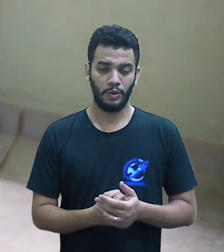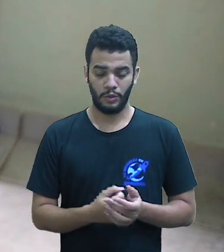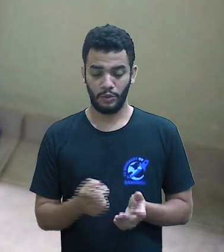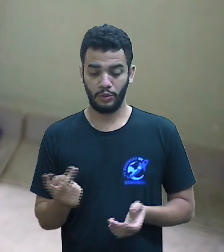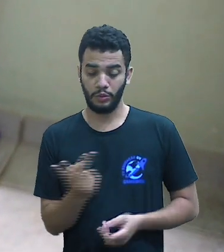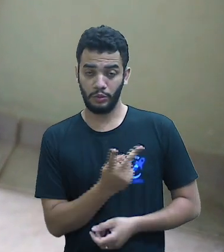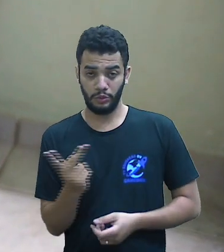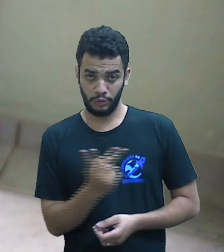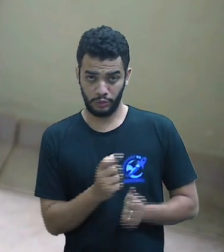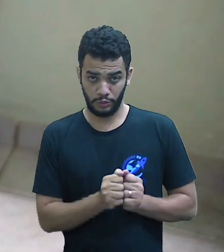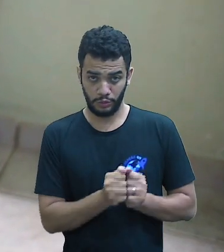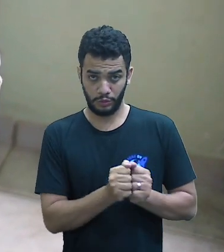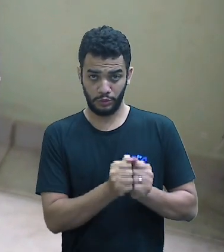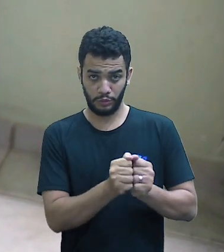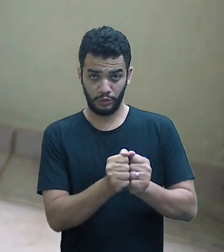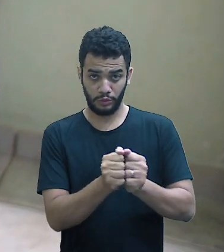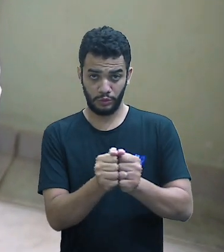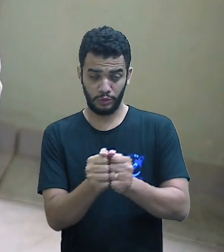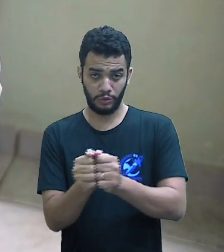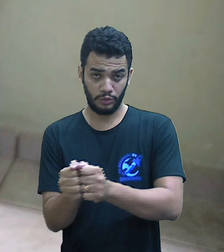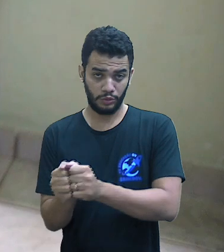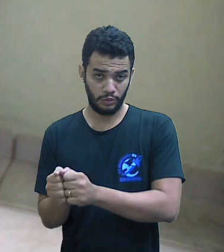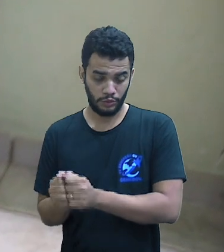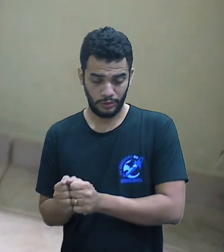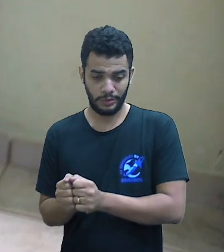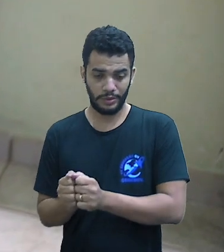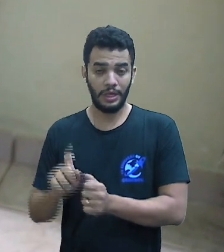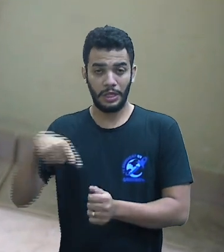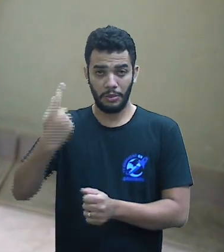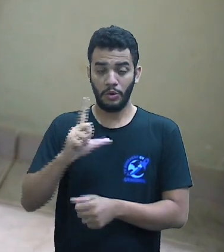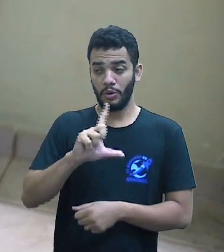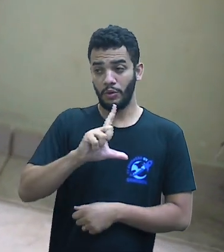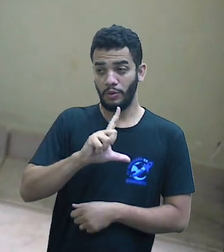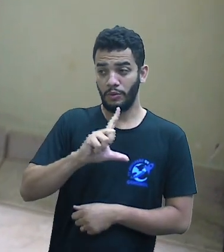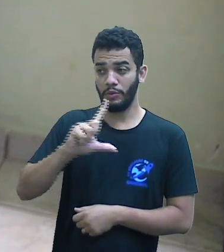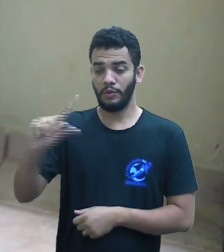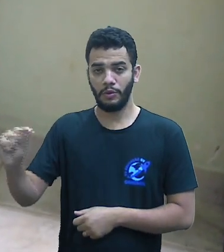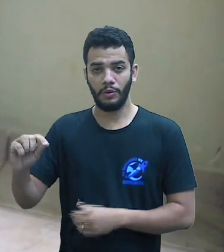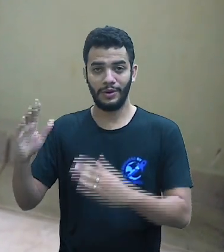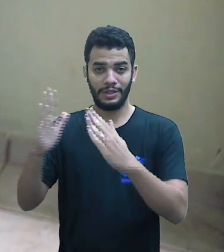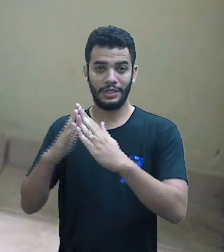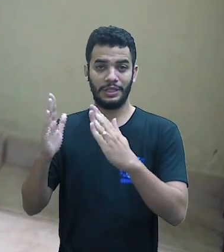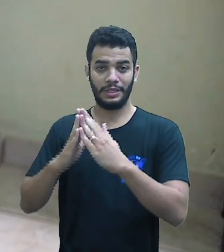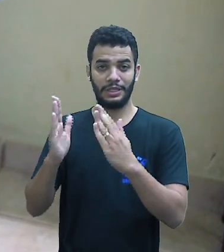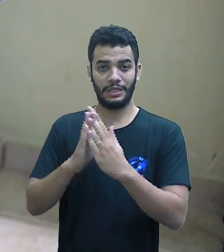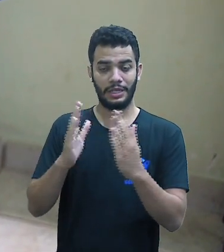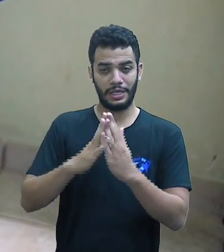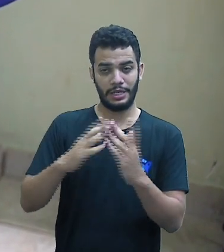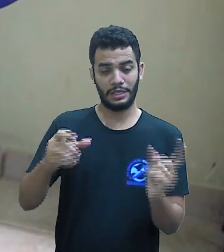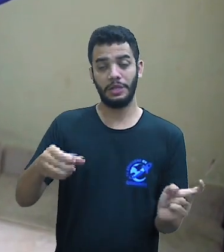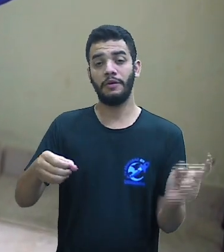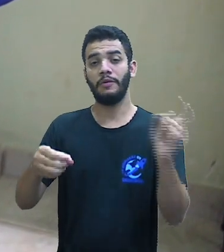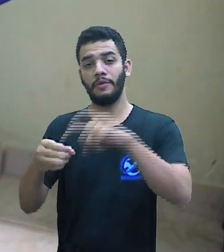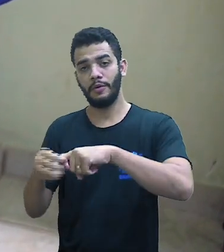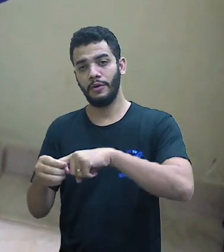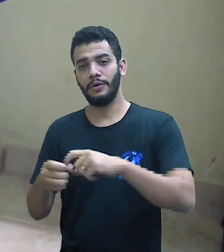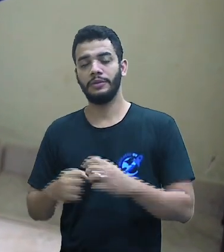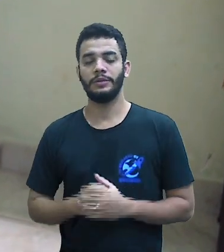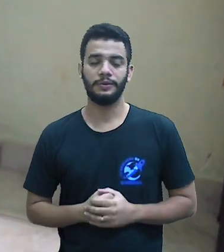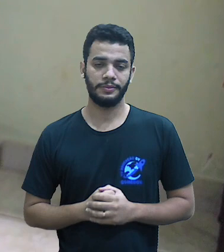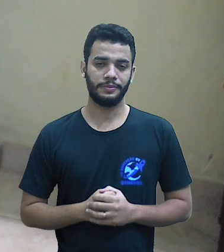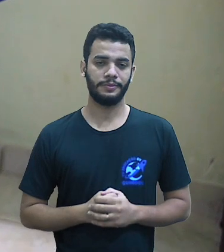o João encontrou a chave, e aí ele saiu e foi pra casa dele. E